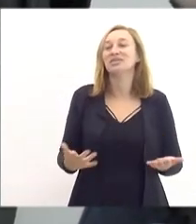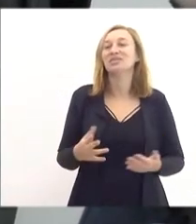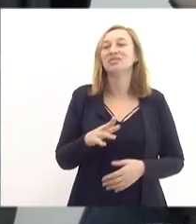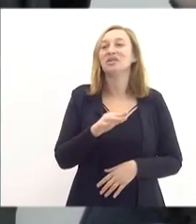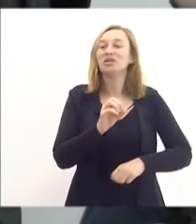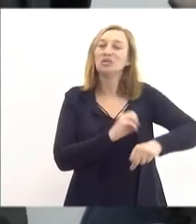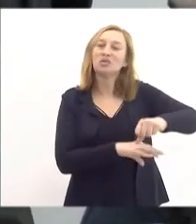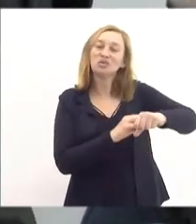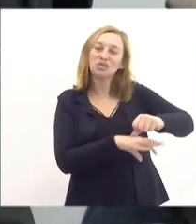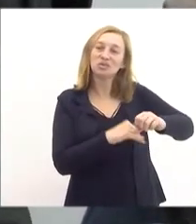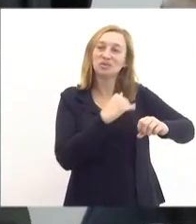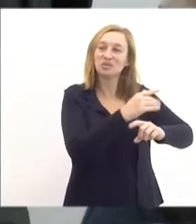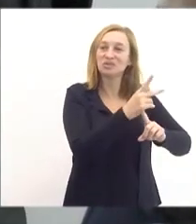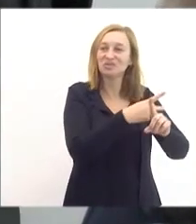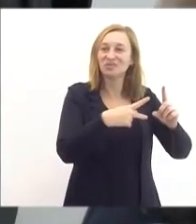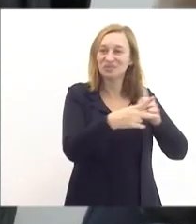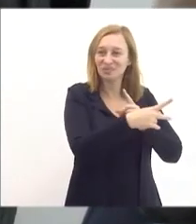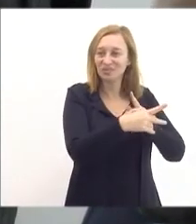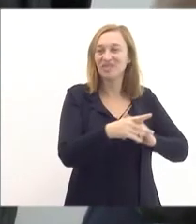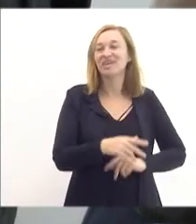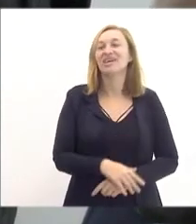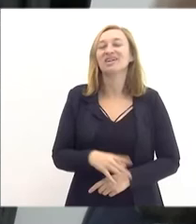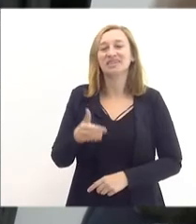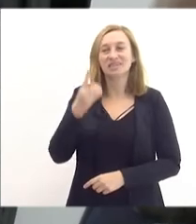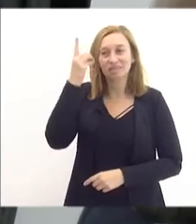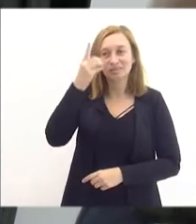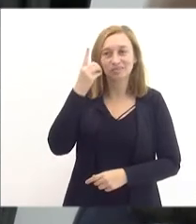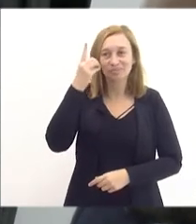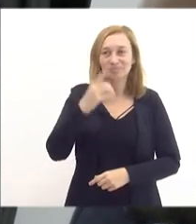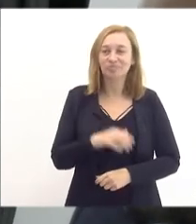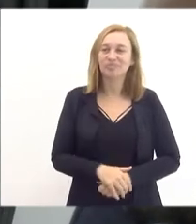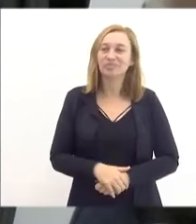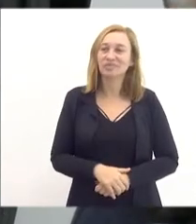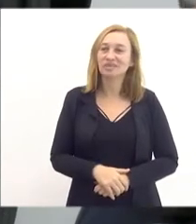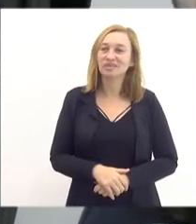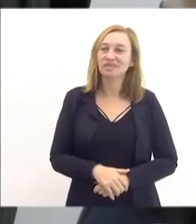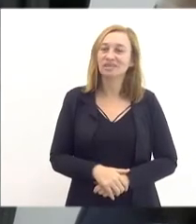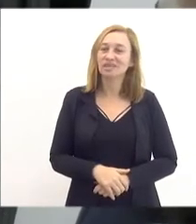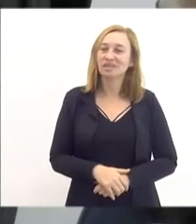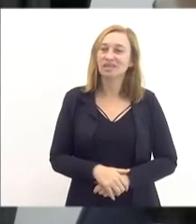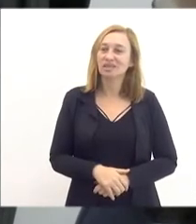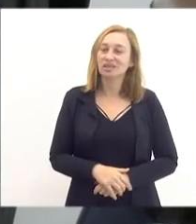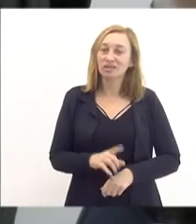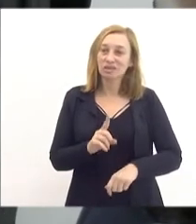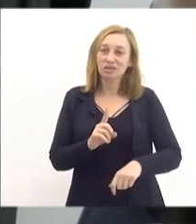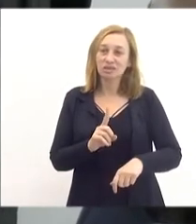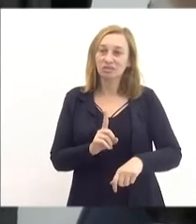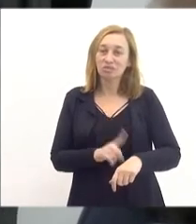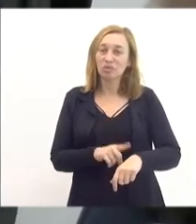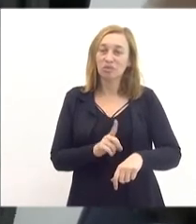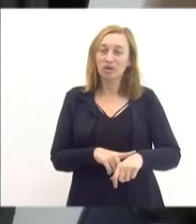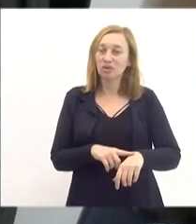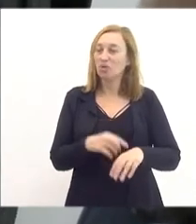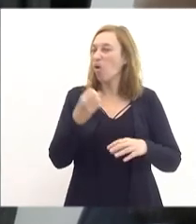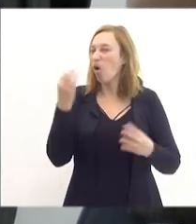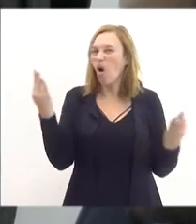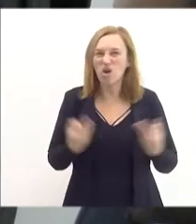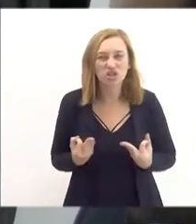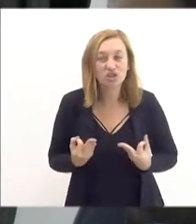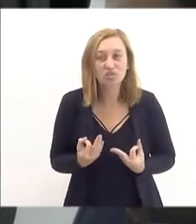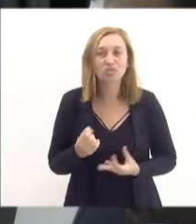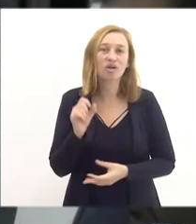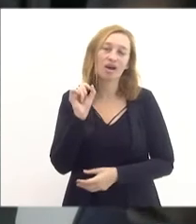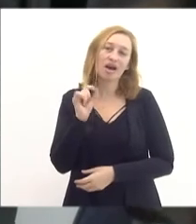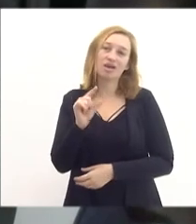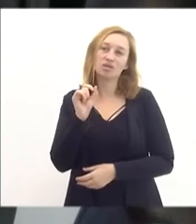o fundo previdenciário, deputado, ele está num glorioso azul, porque